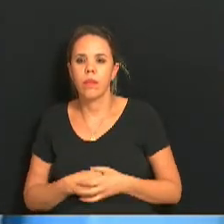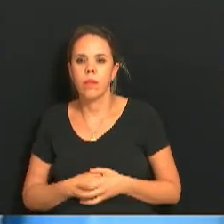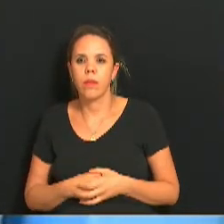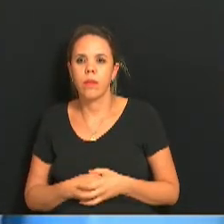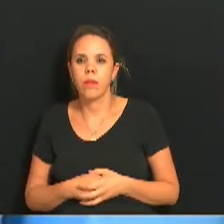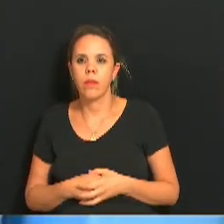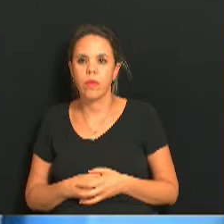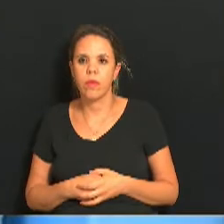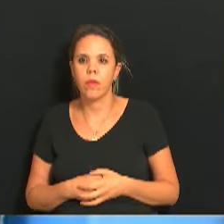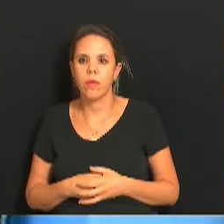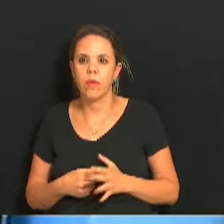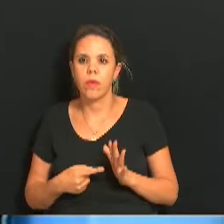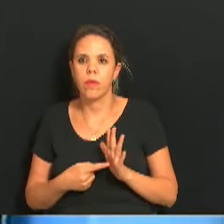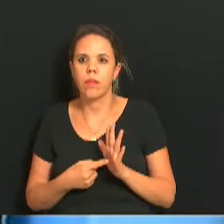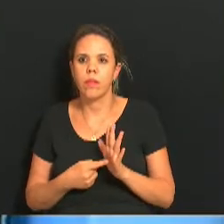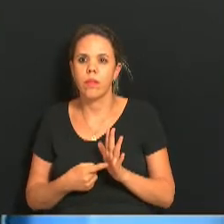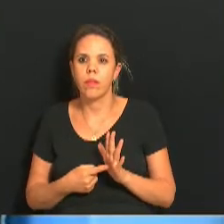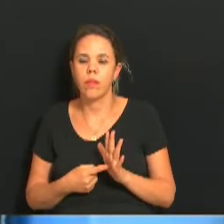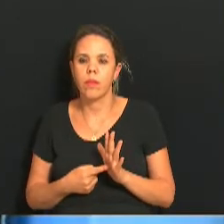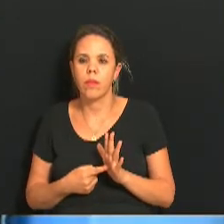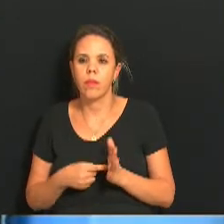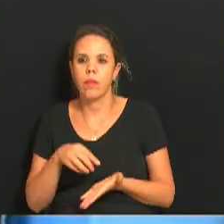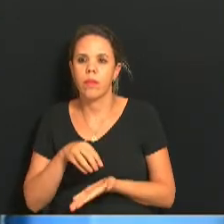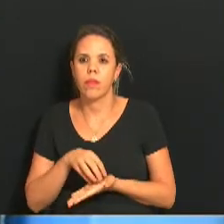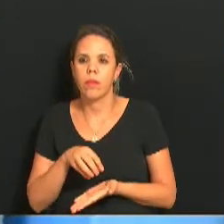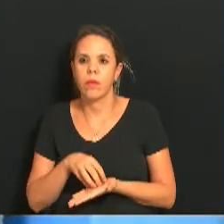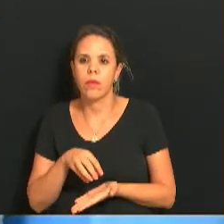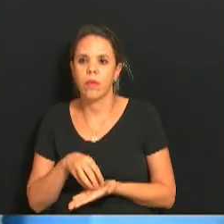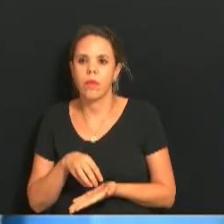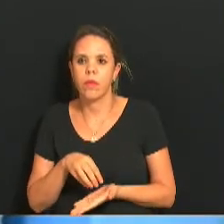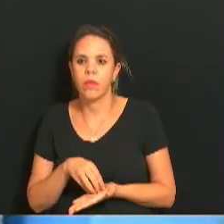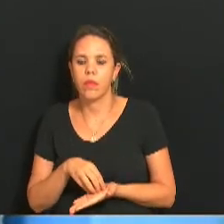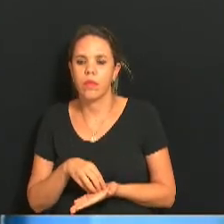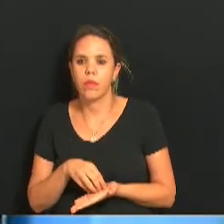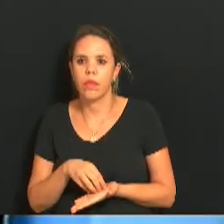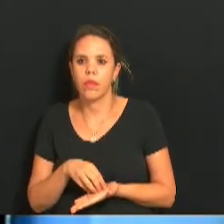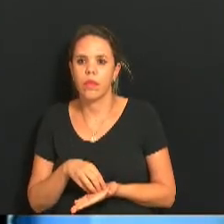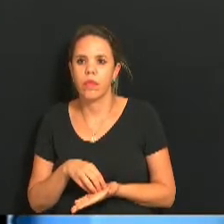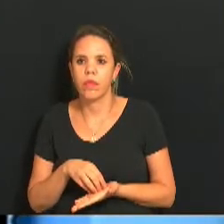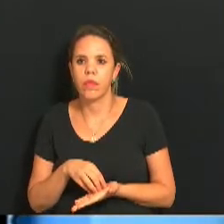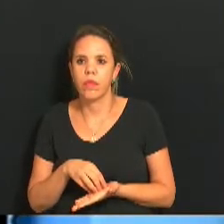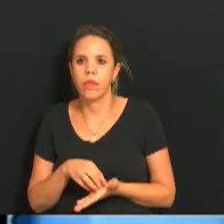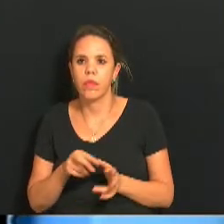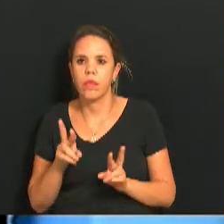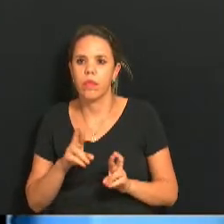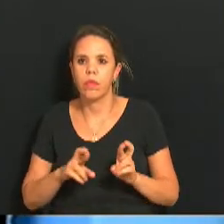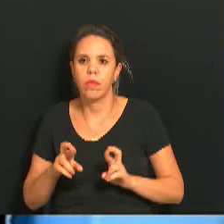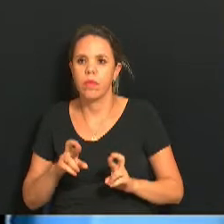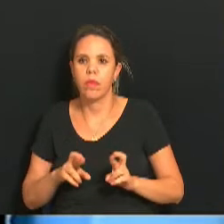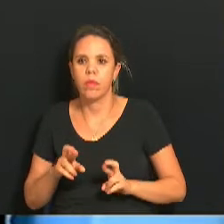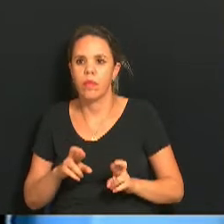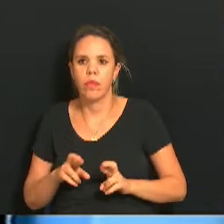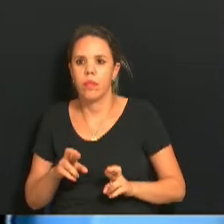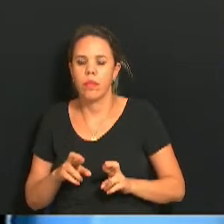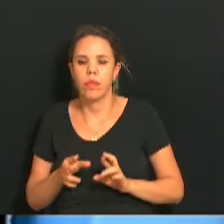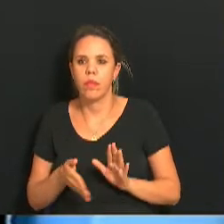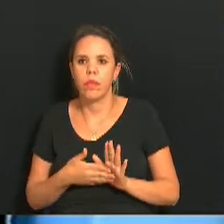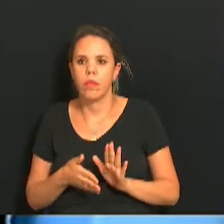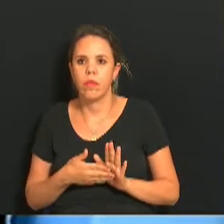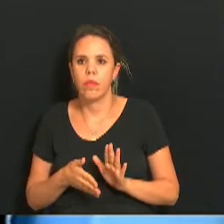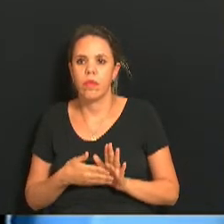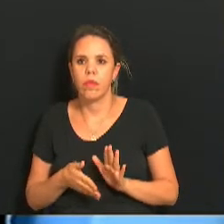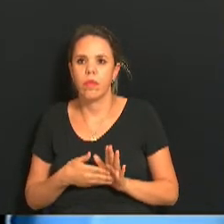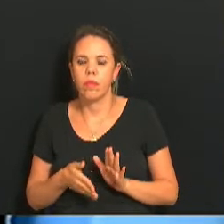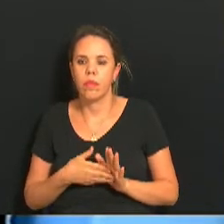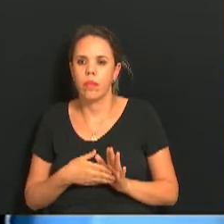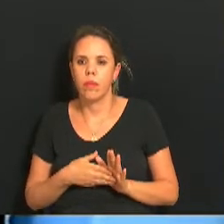aqui apresentamos algumas foi para aquele rádio ficasse Então a nossa proposição e